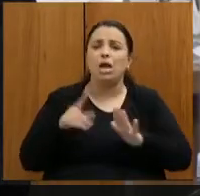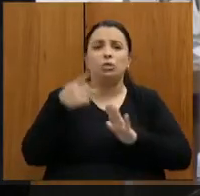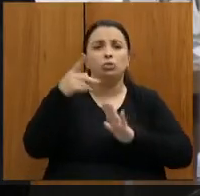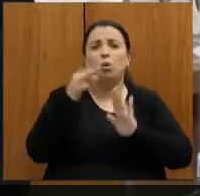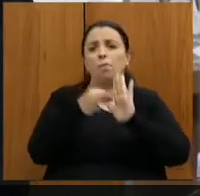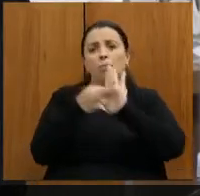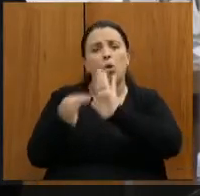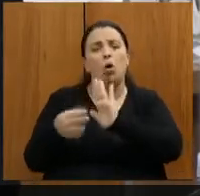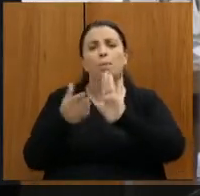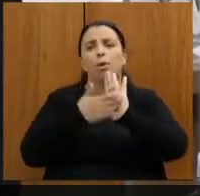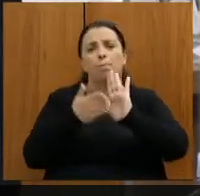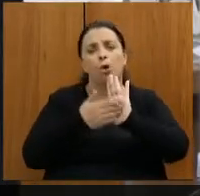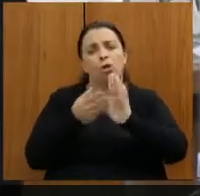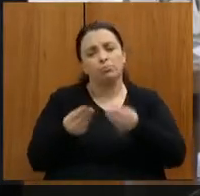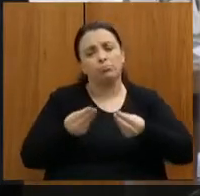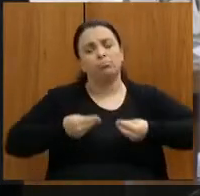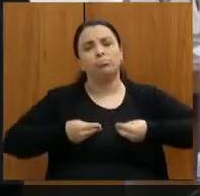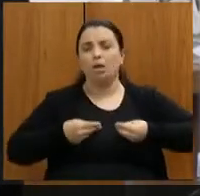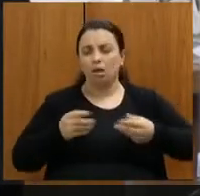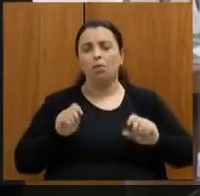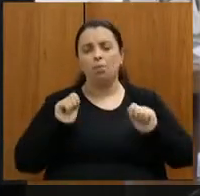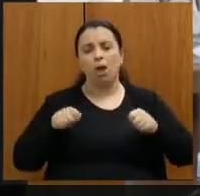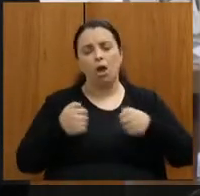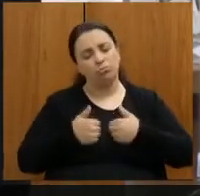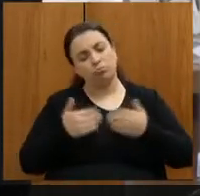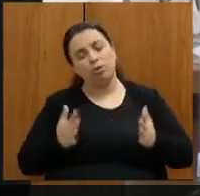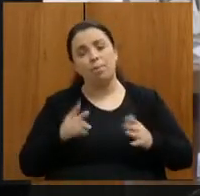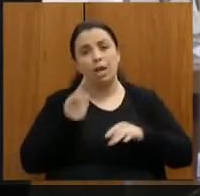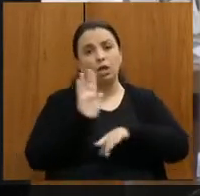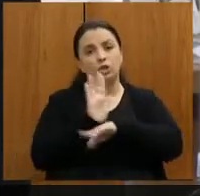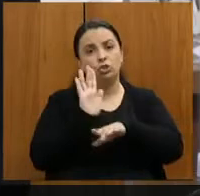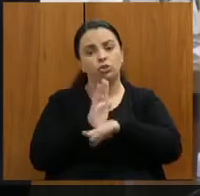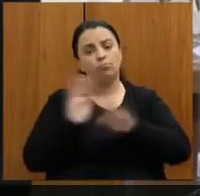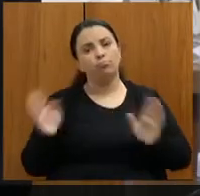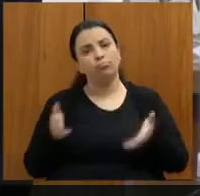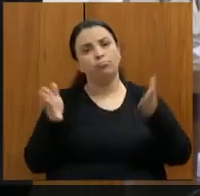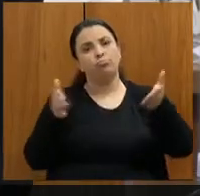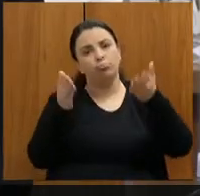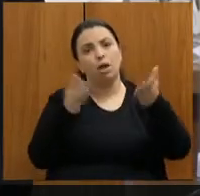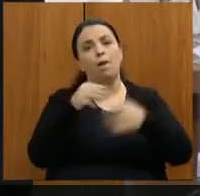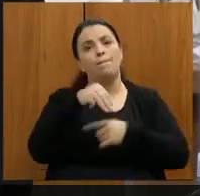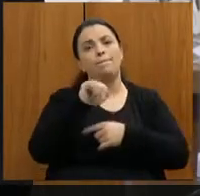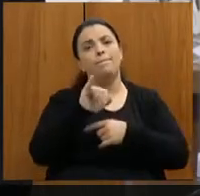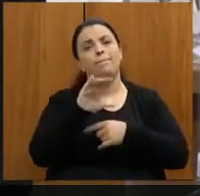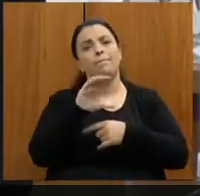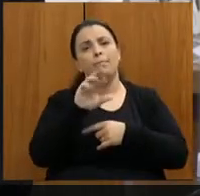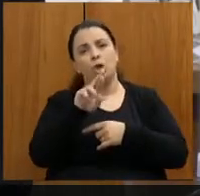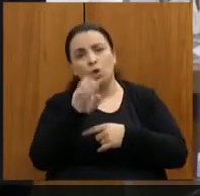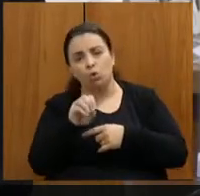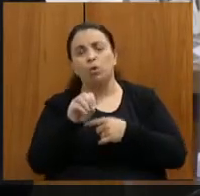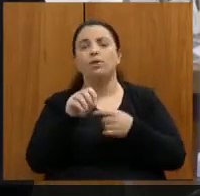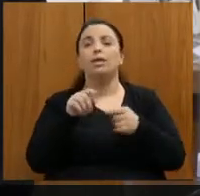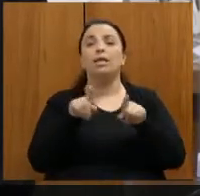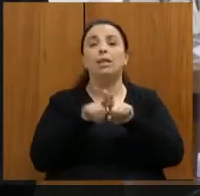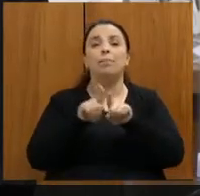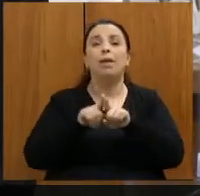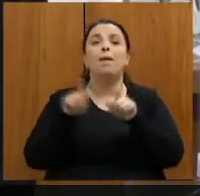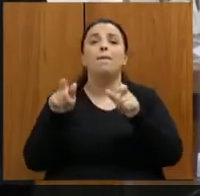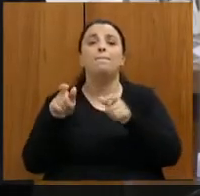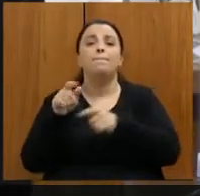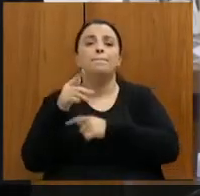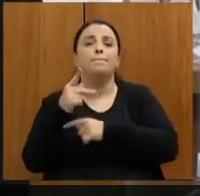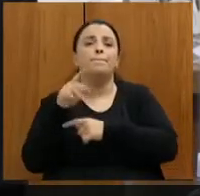tá a gente tá aberta favorecer no bom sentido favorecimento os micro e pequenos produtores que se